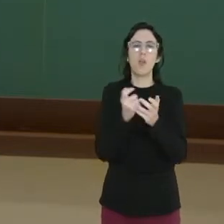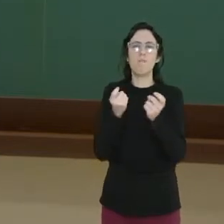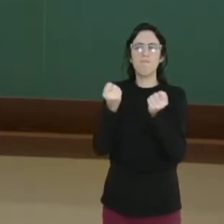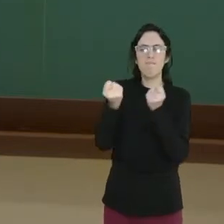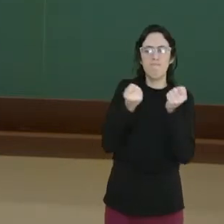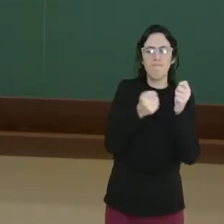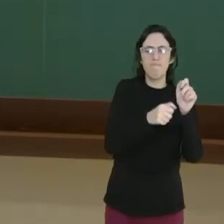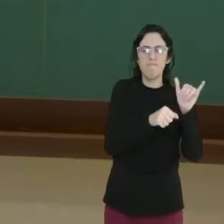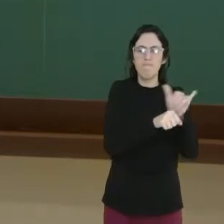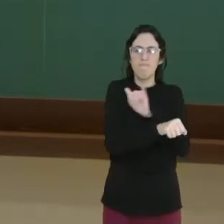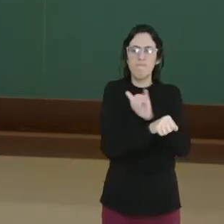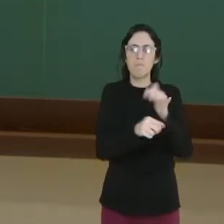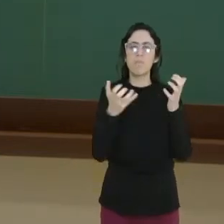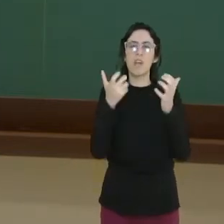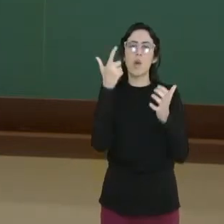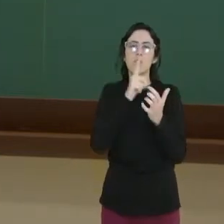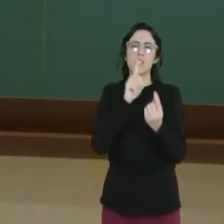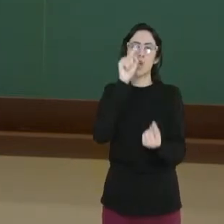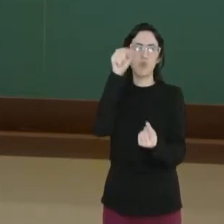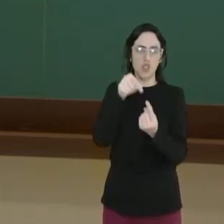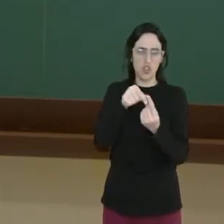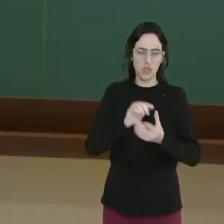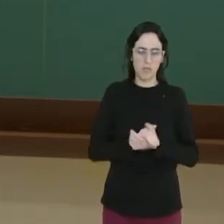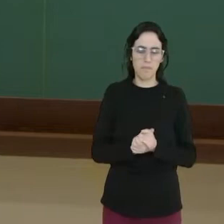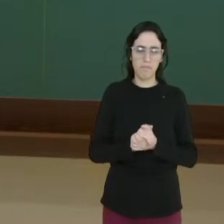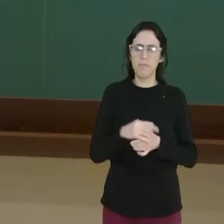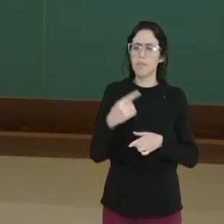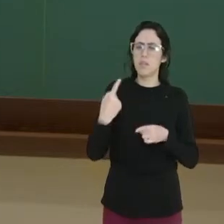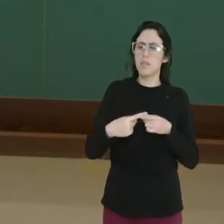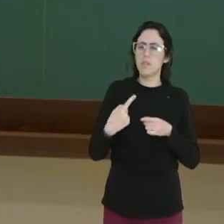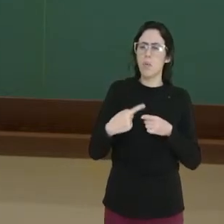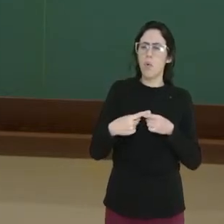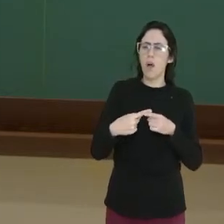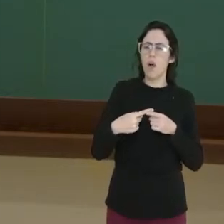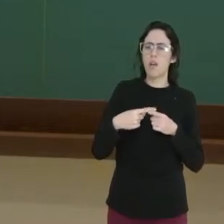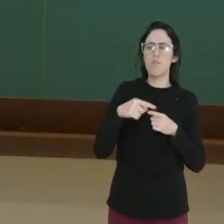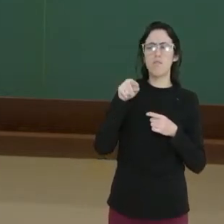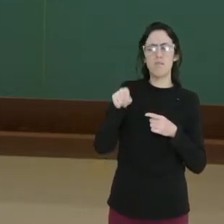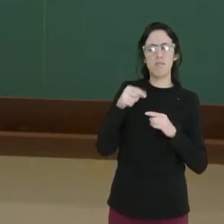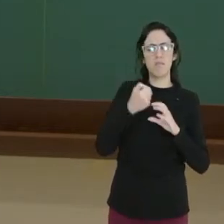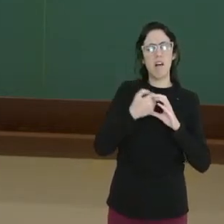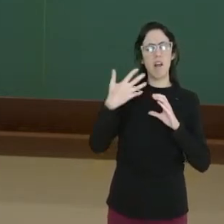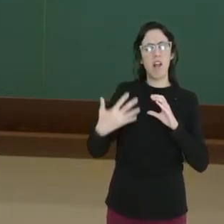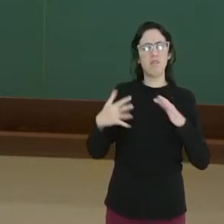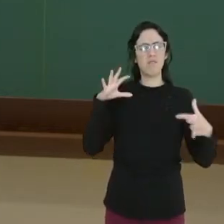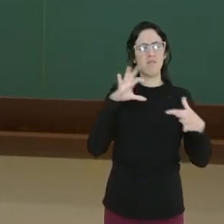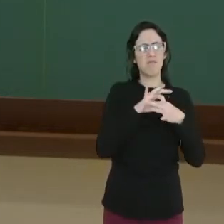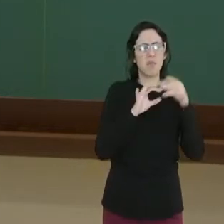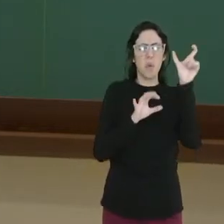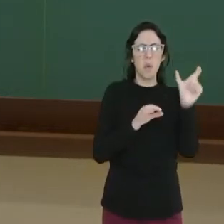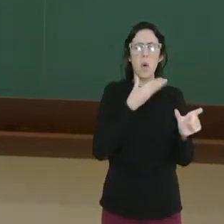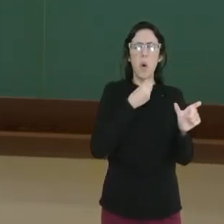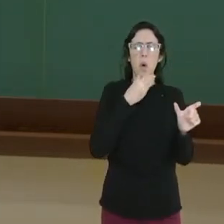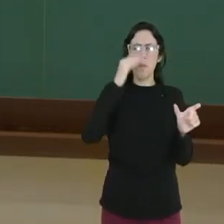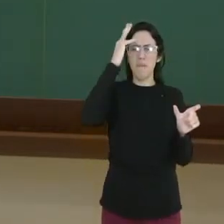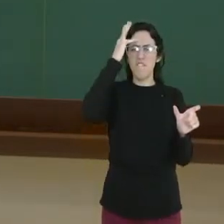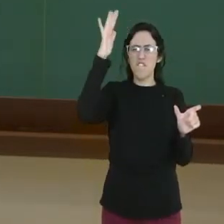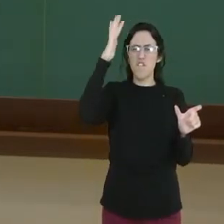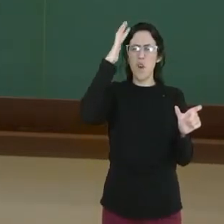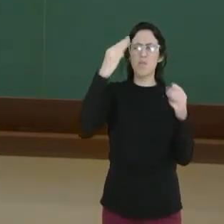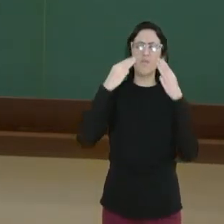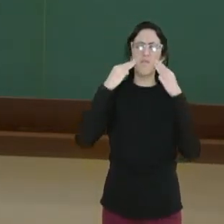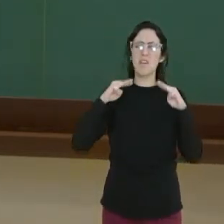seus objetivos. Por que será que essas características estão ligadas ao nome de Maquiavel? Será